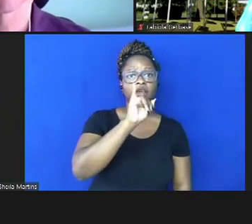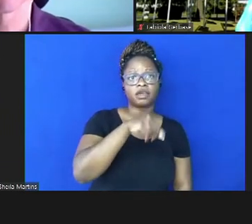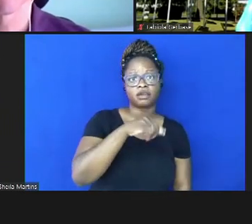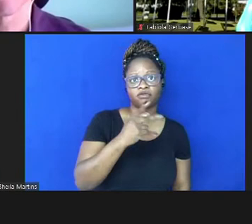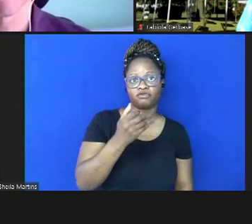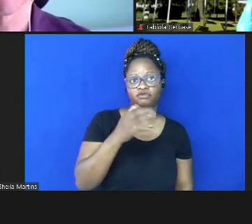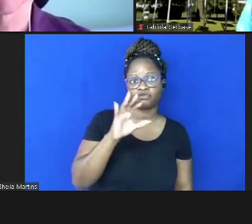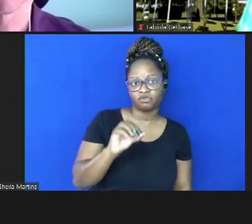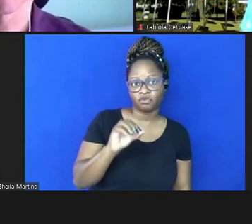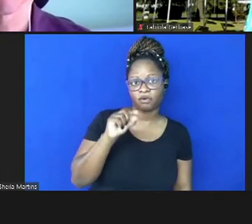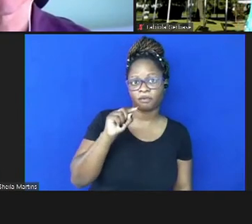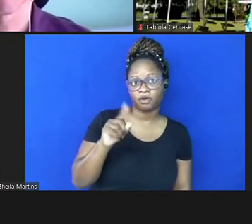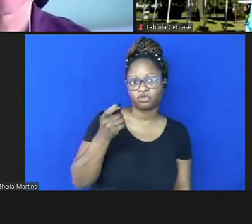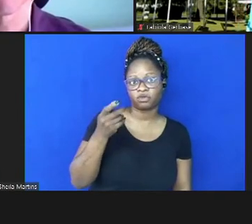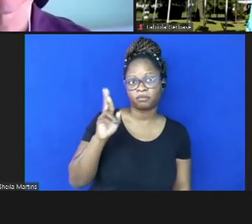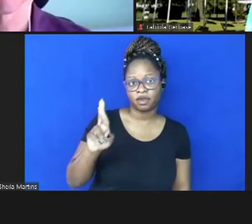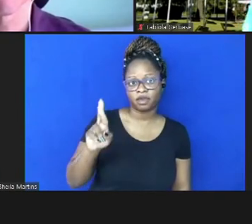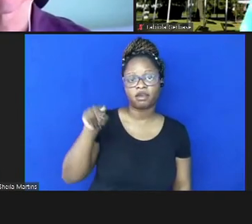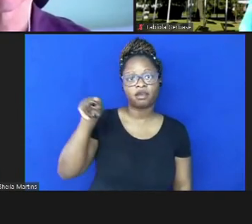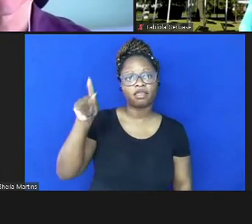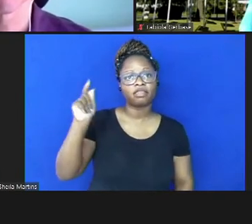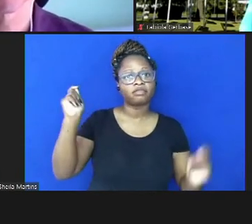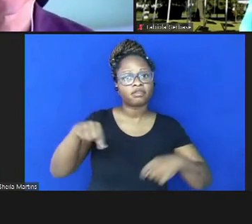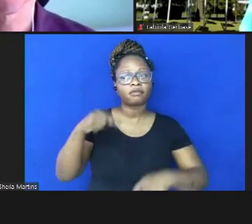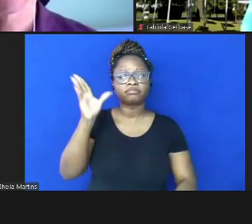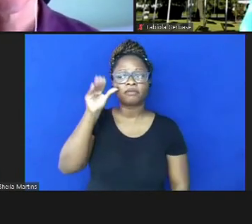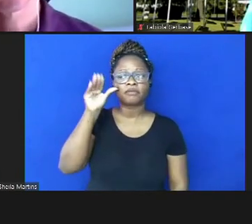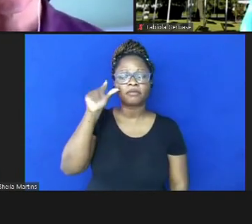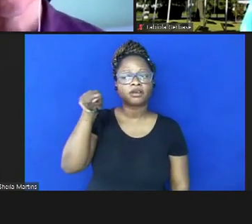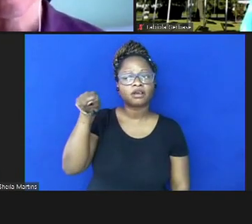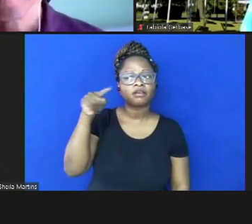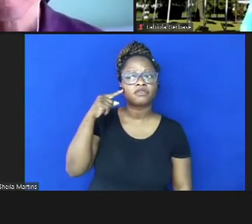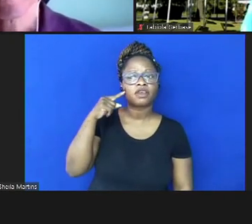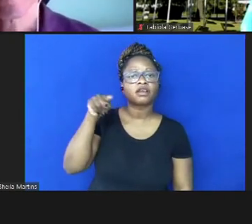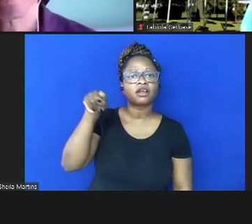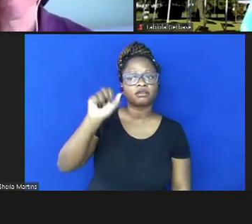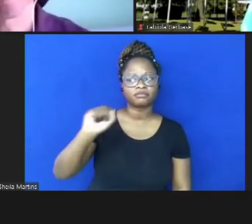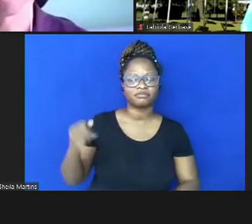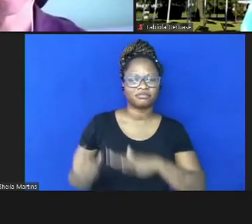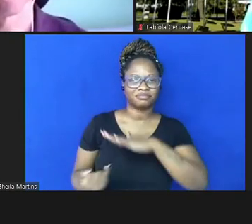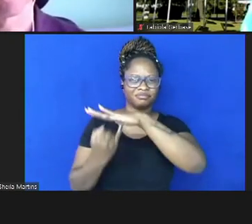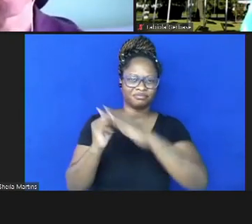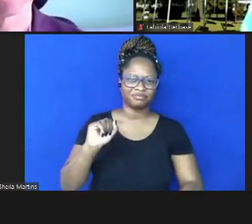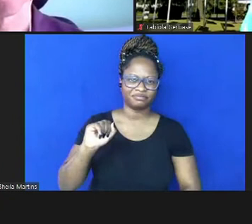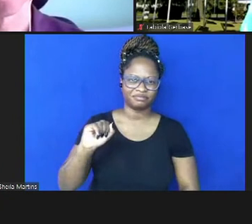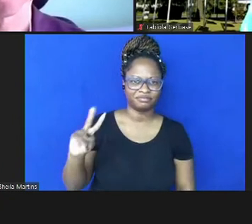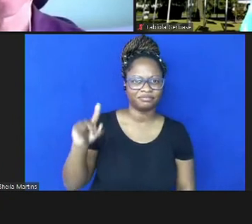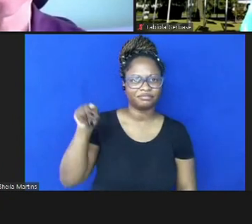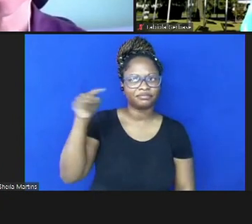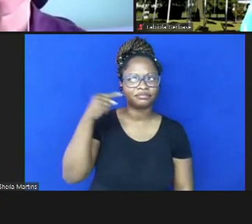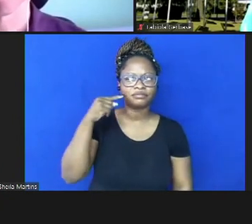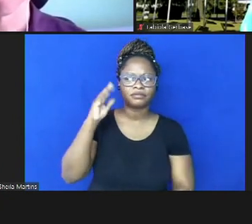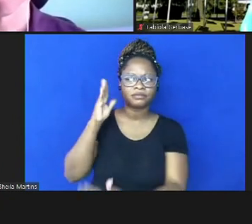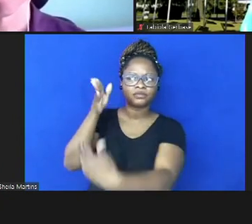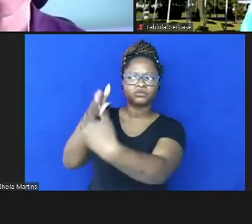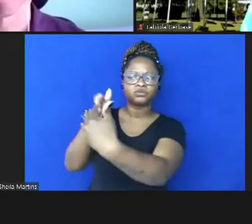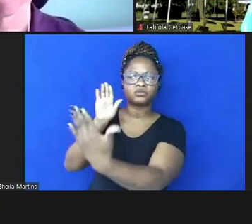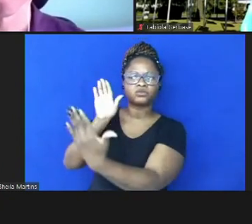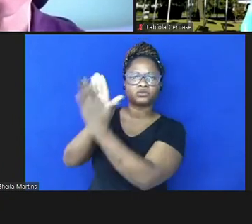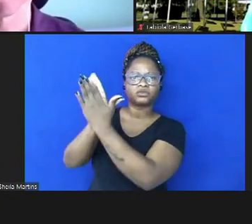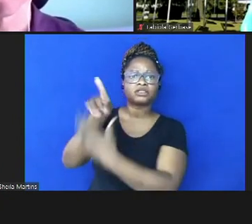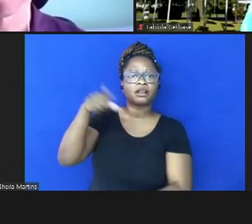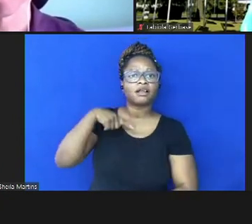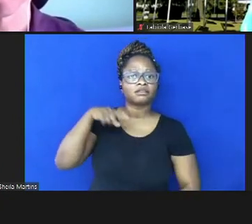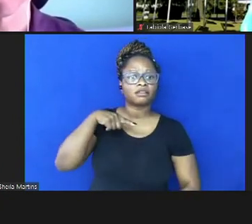info@avh.de e vocês poderão consultar, né, a Fundação Alexander von Humboldt diretamente. Então, ela tem vários setores e ela